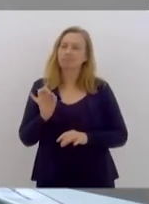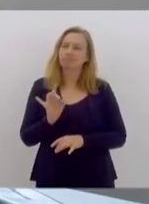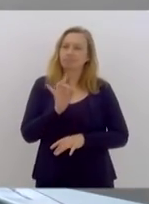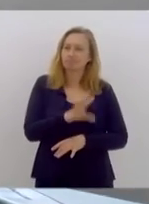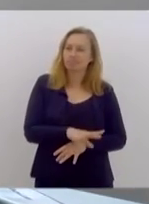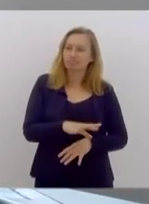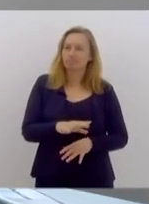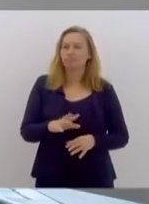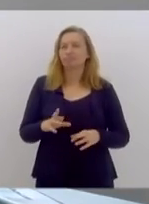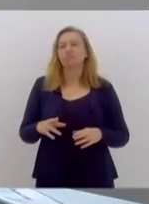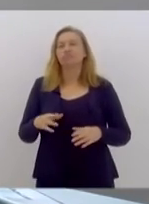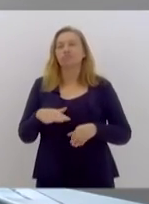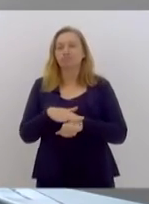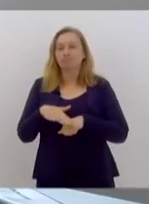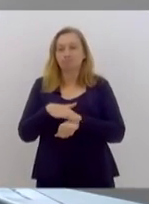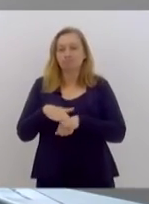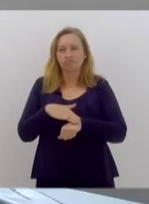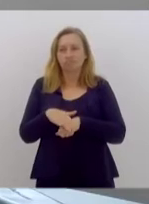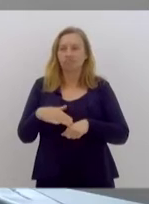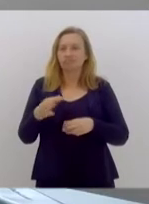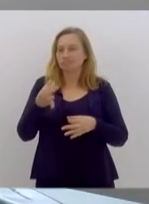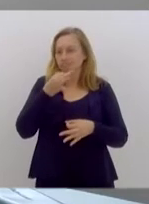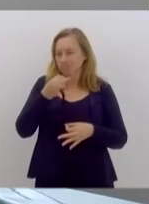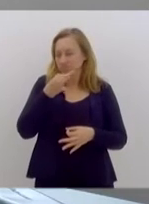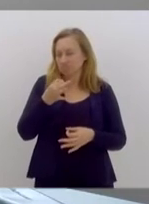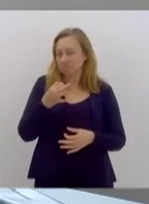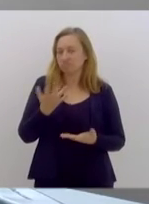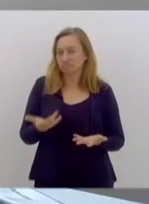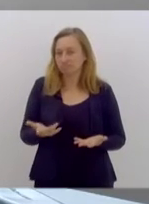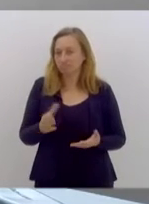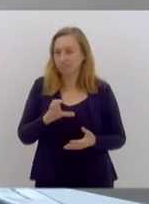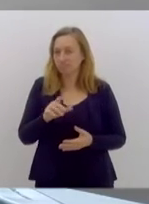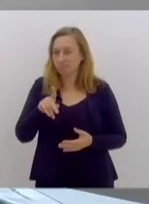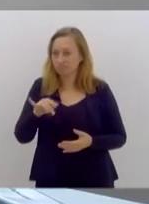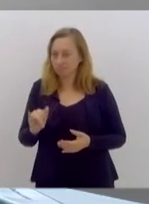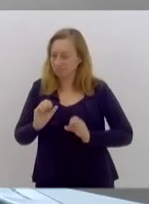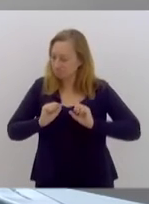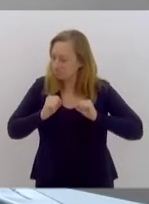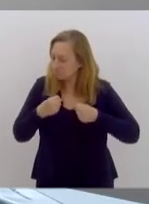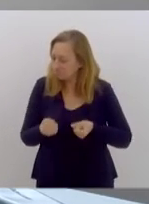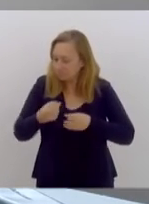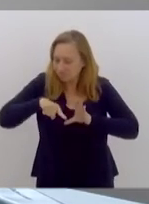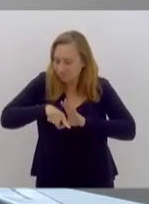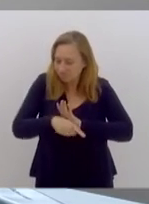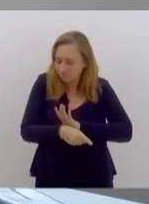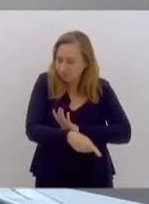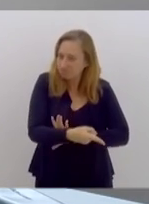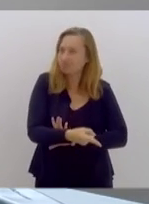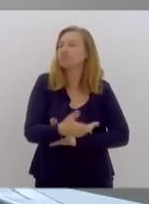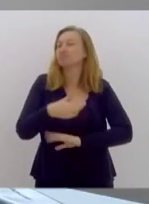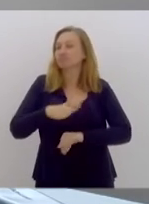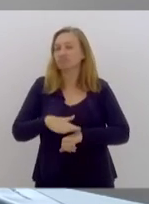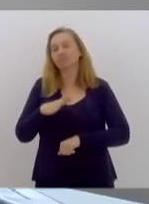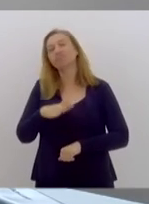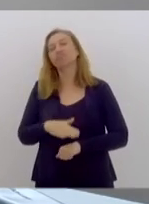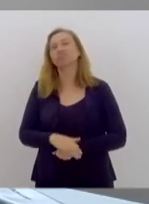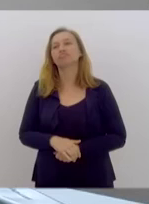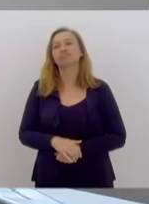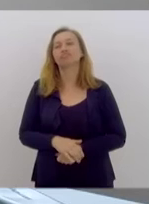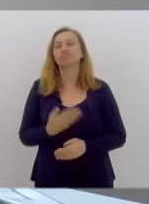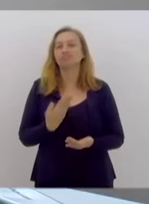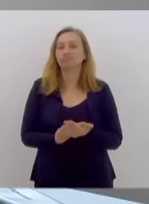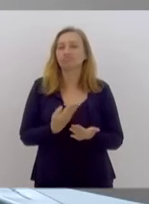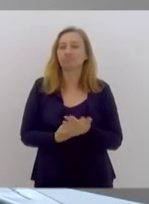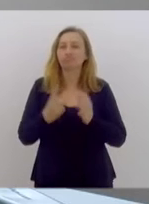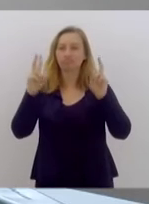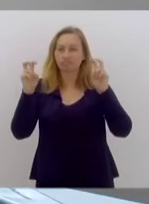sugestões né Não esperava diferente porque uma CPI cujo participantes se dedicaram a fundo se enfim se aprofundaram no estudo